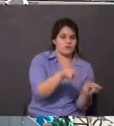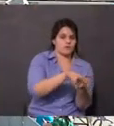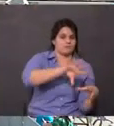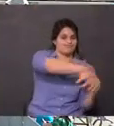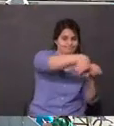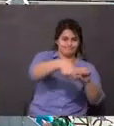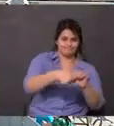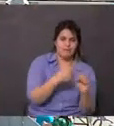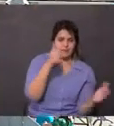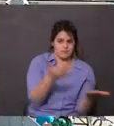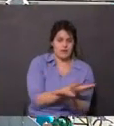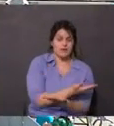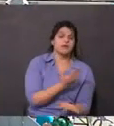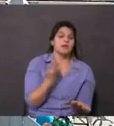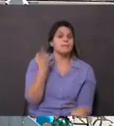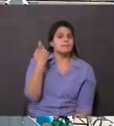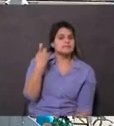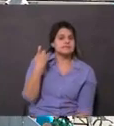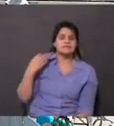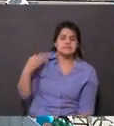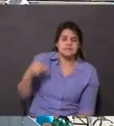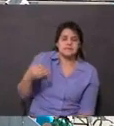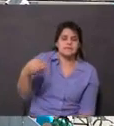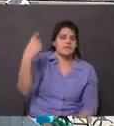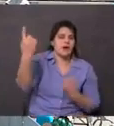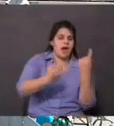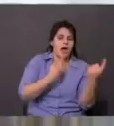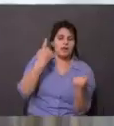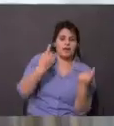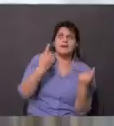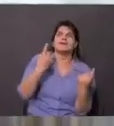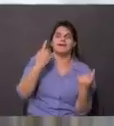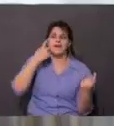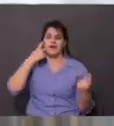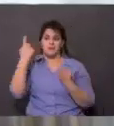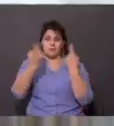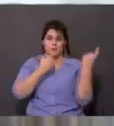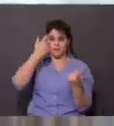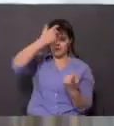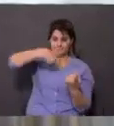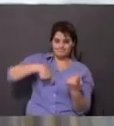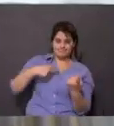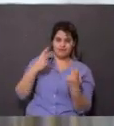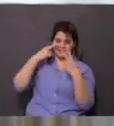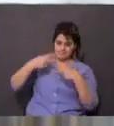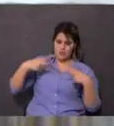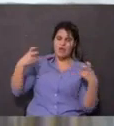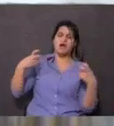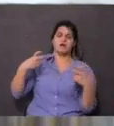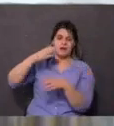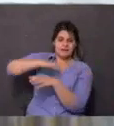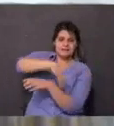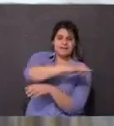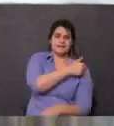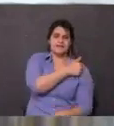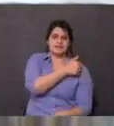precisam sempre de alguém que volte atrás, que vá ao seu encontro, que saia de casa munido